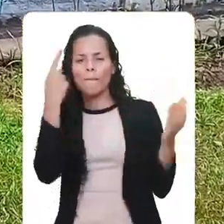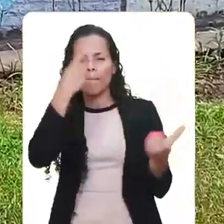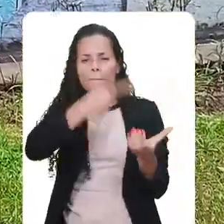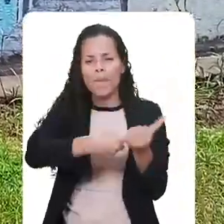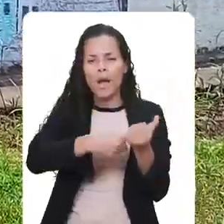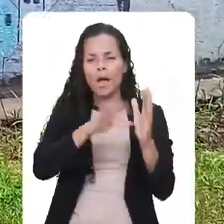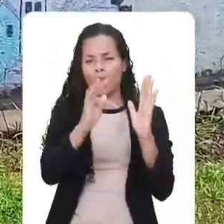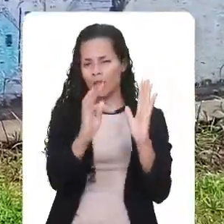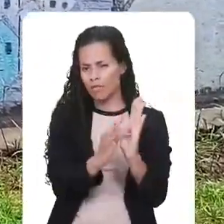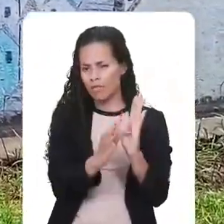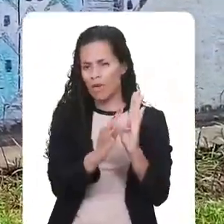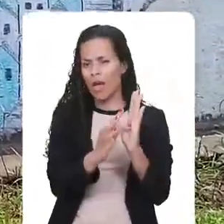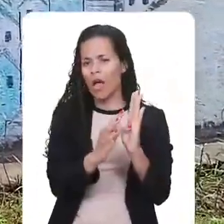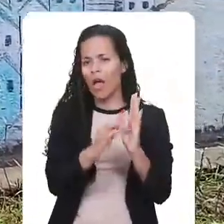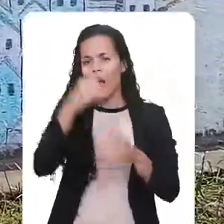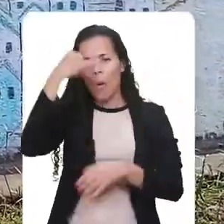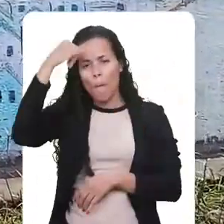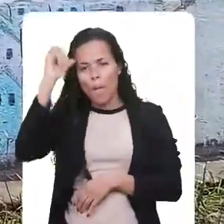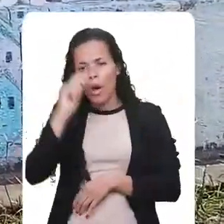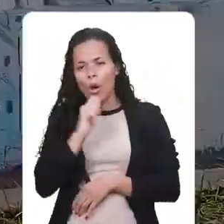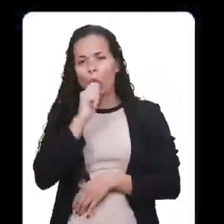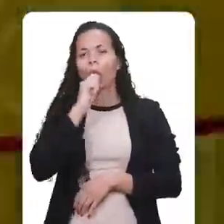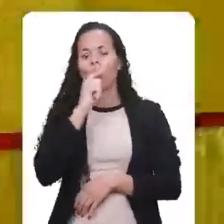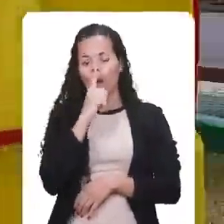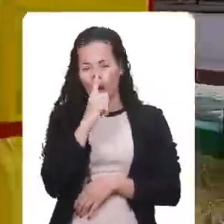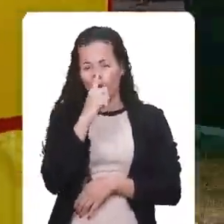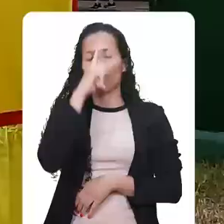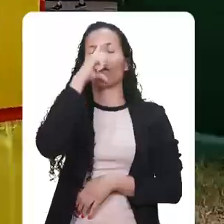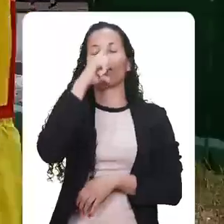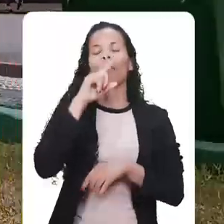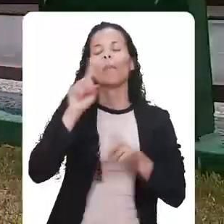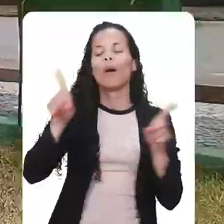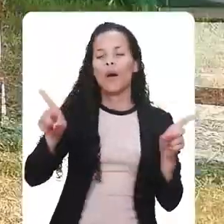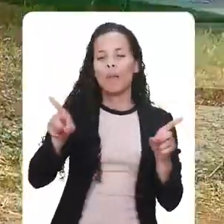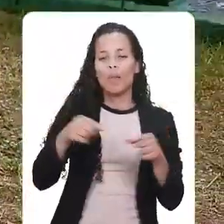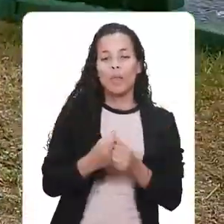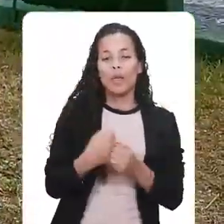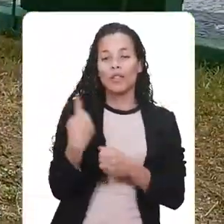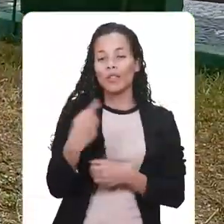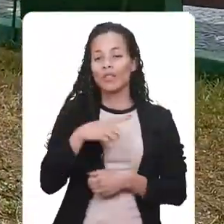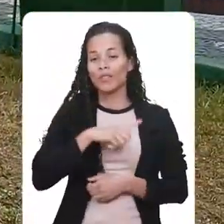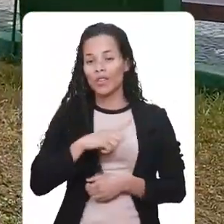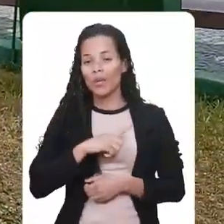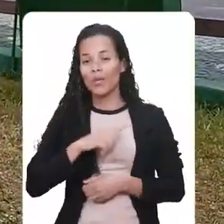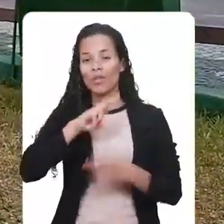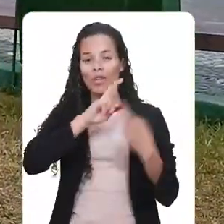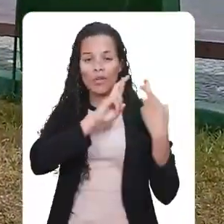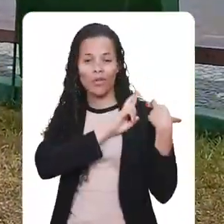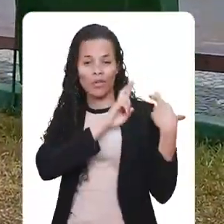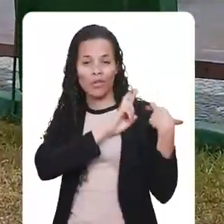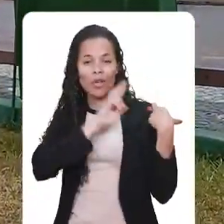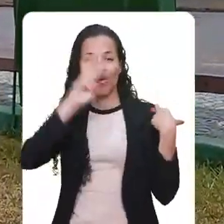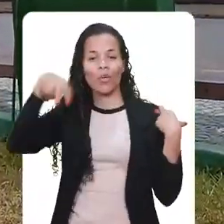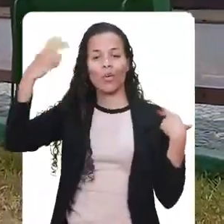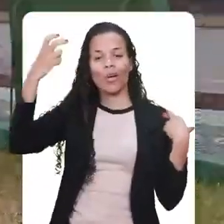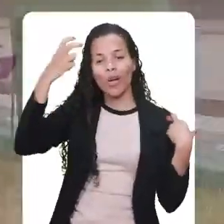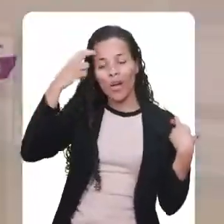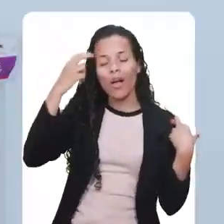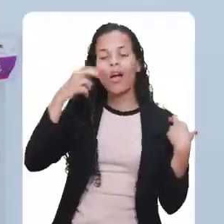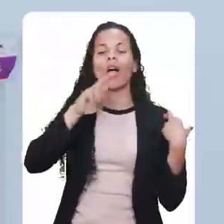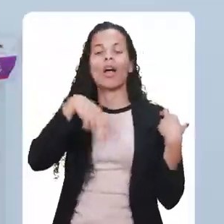está agregada ao boi de buzina, ao carnaval de Timbaúba. Então, a gente tem nessa representatividade cultural